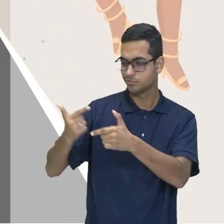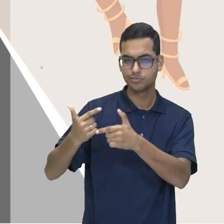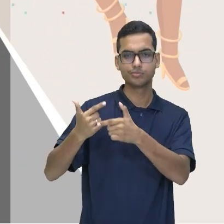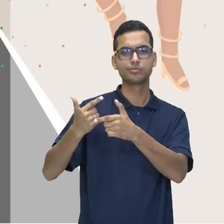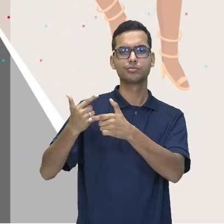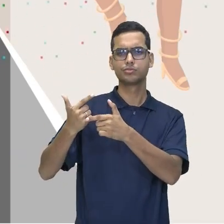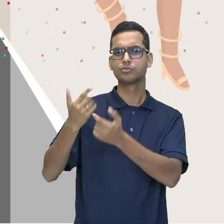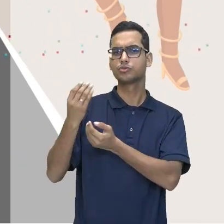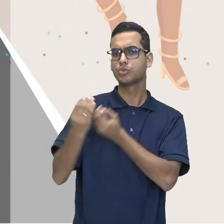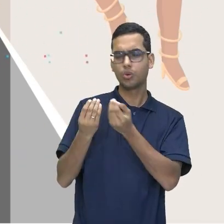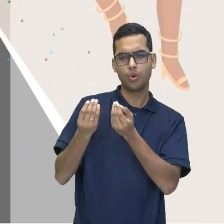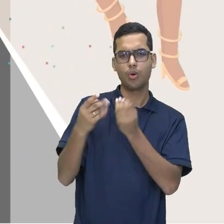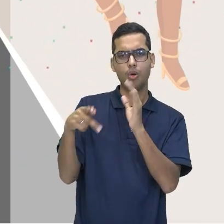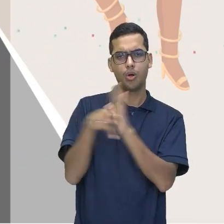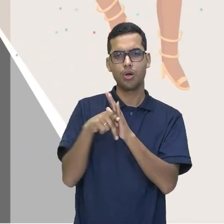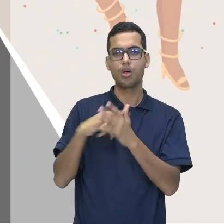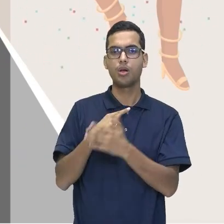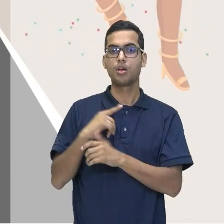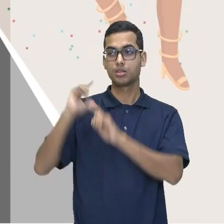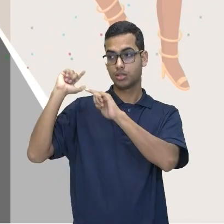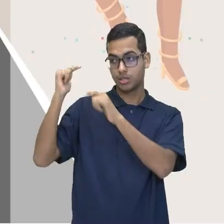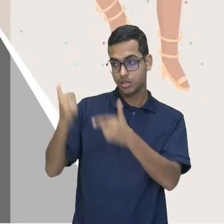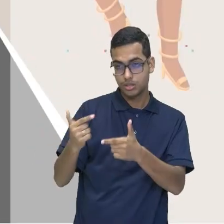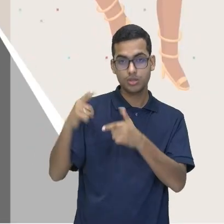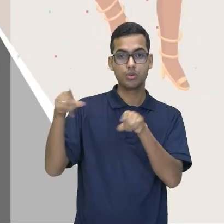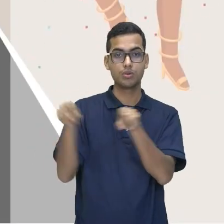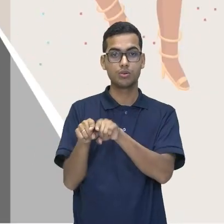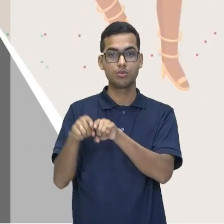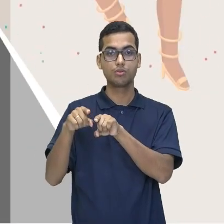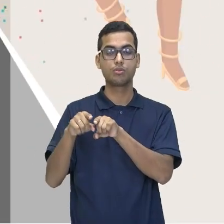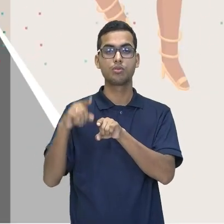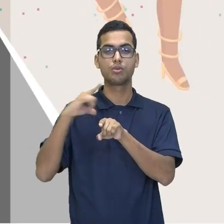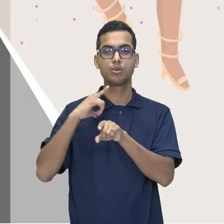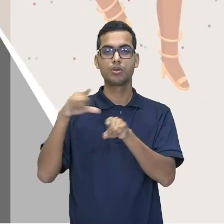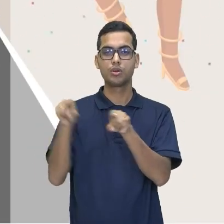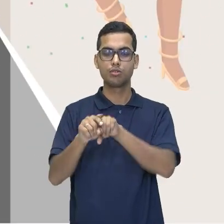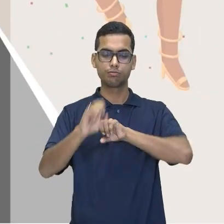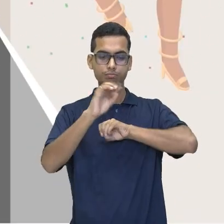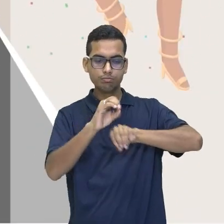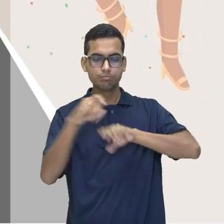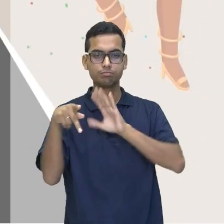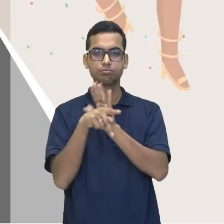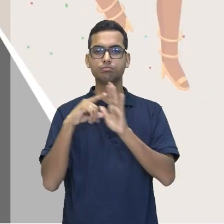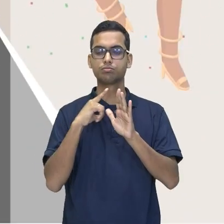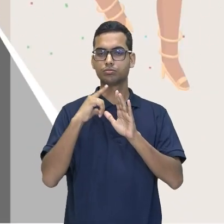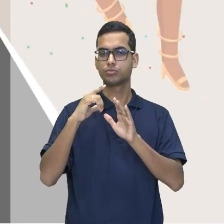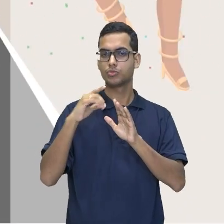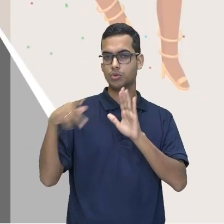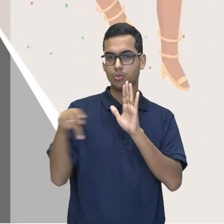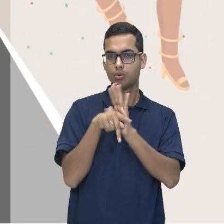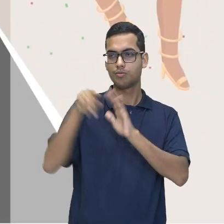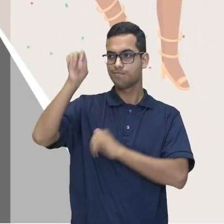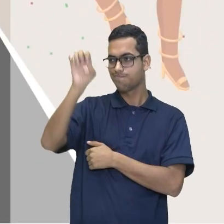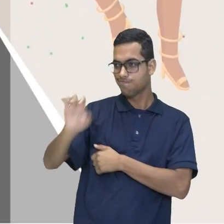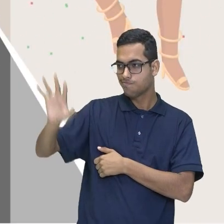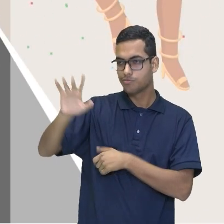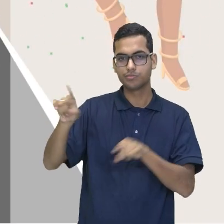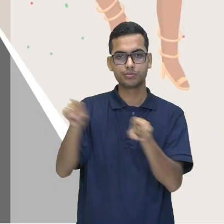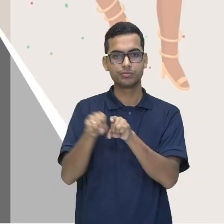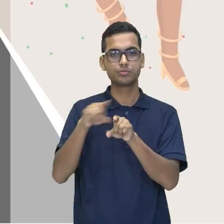Brasil pelos europeus. Com o passar do tempo, agregou elementos das culturas indígenas